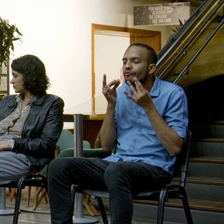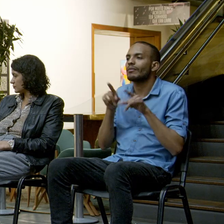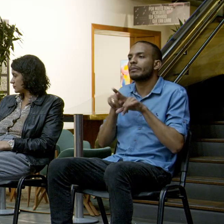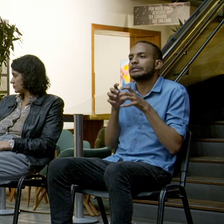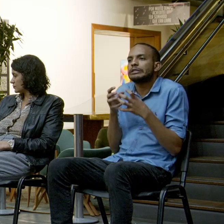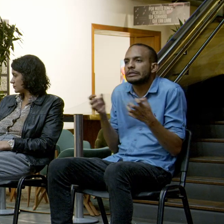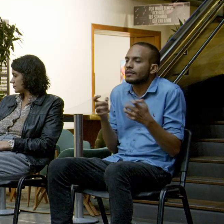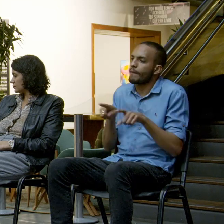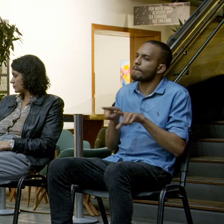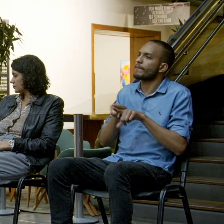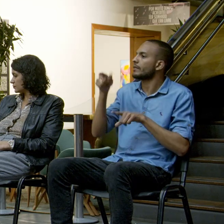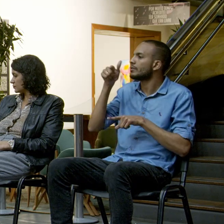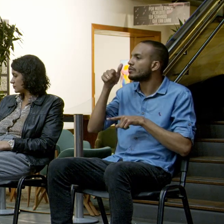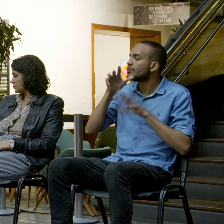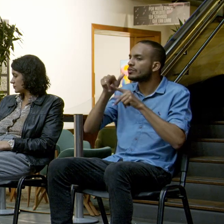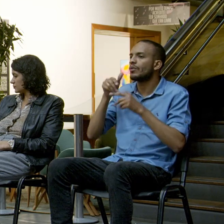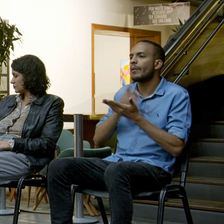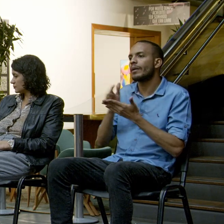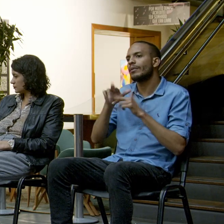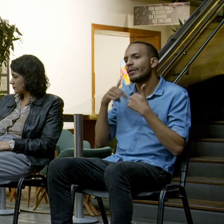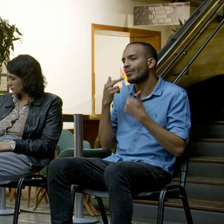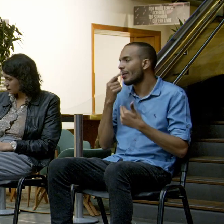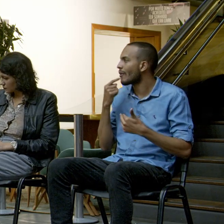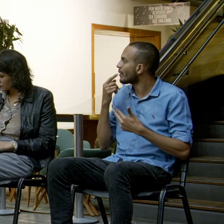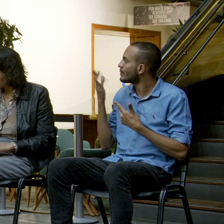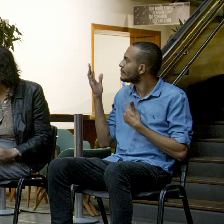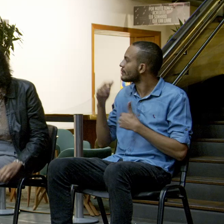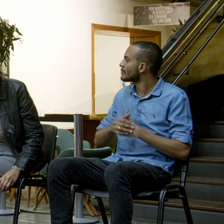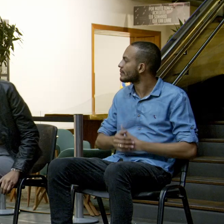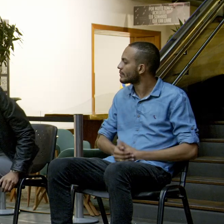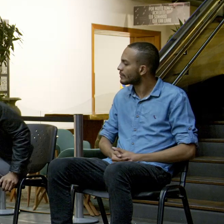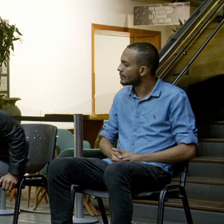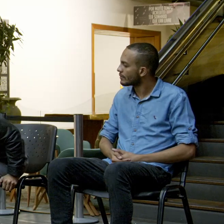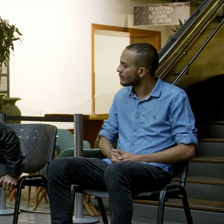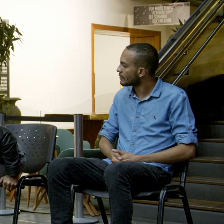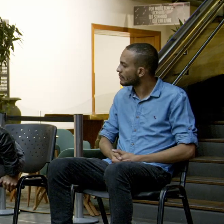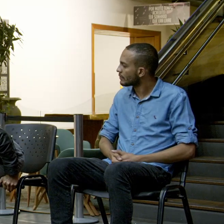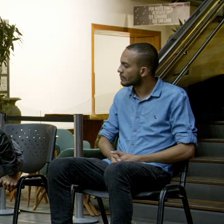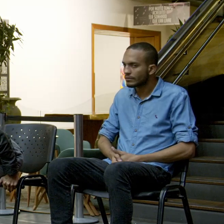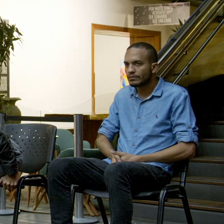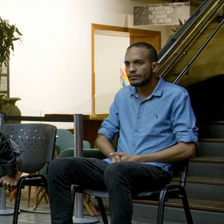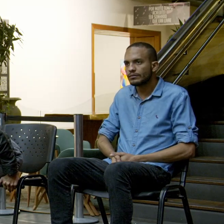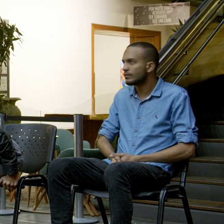ambiente. Mais uma vez, tudo começa pela boca, essa nossa maior cavidade.